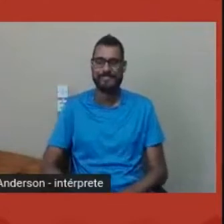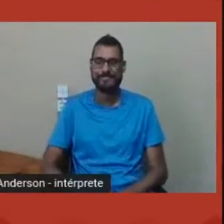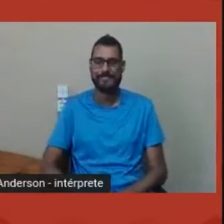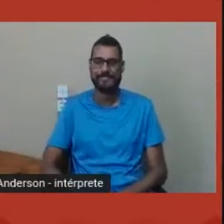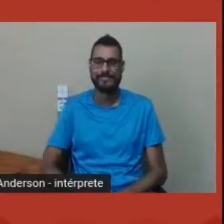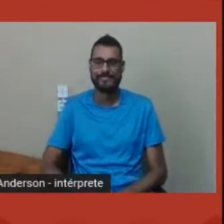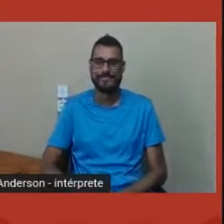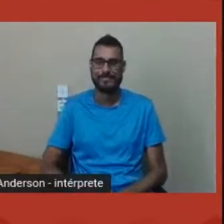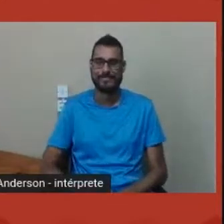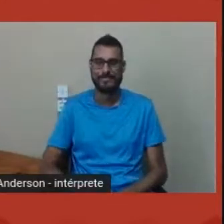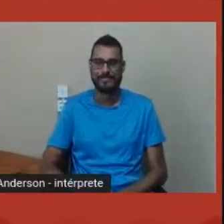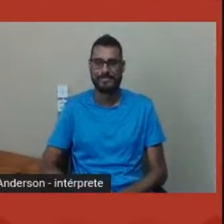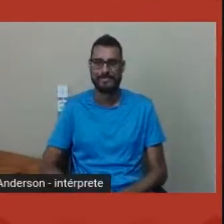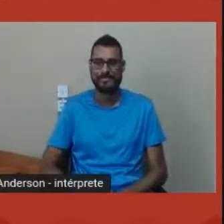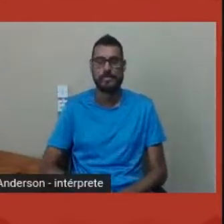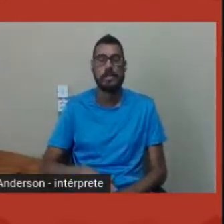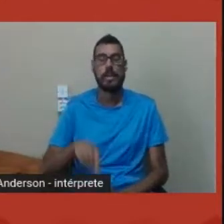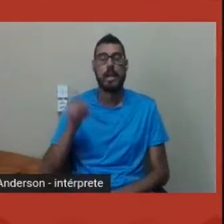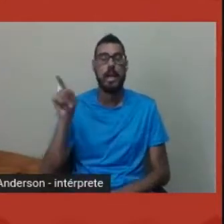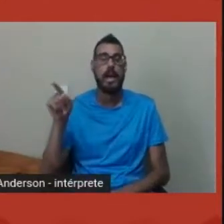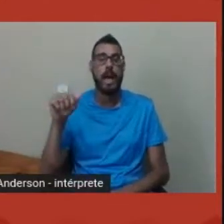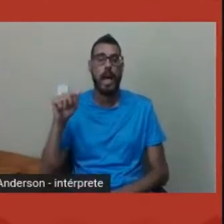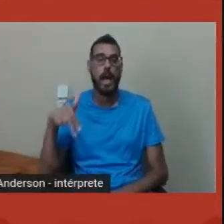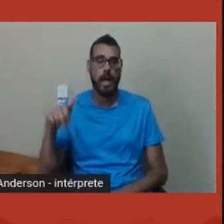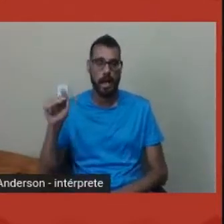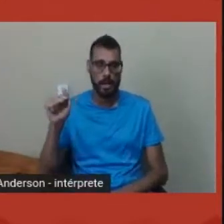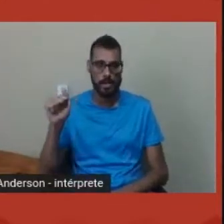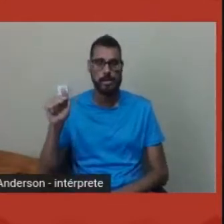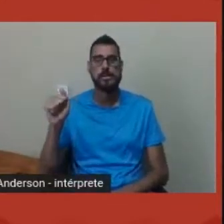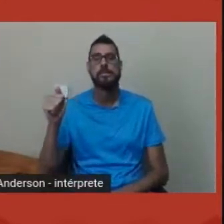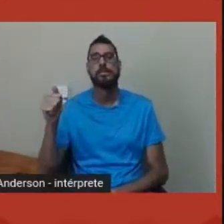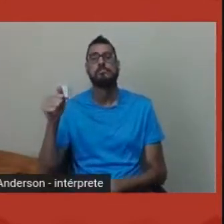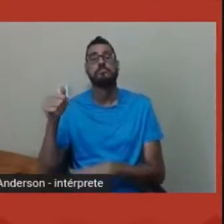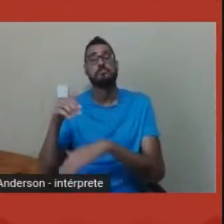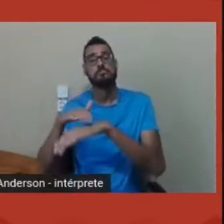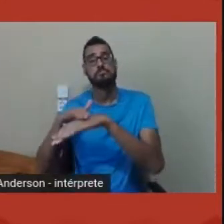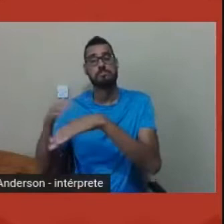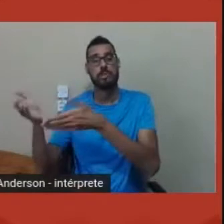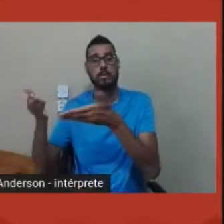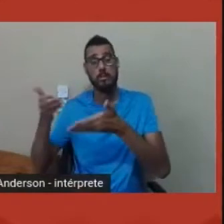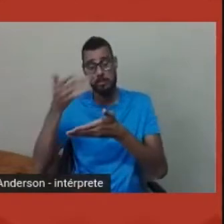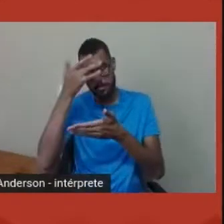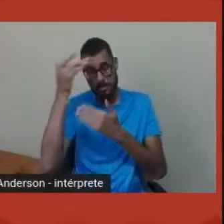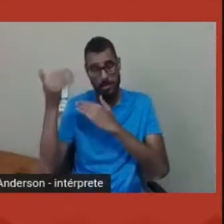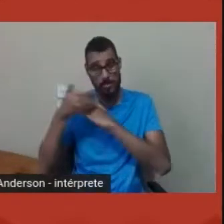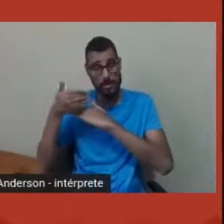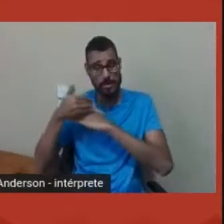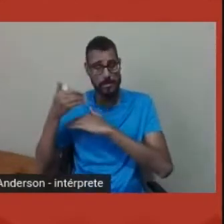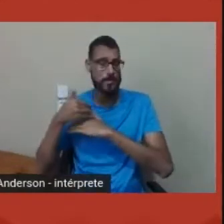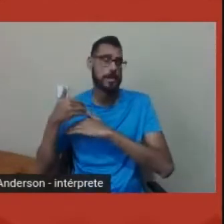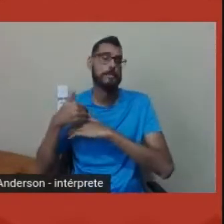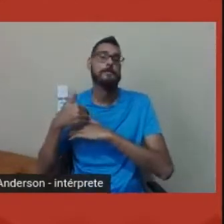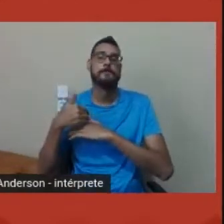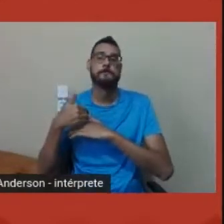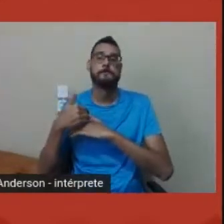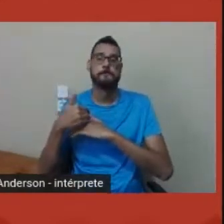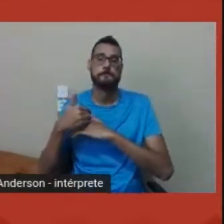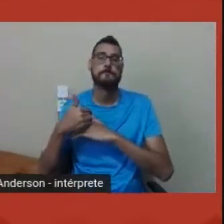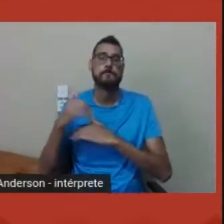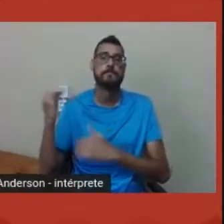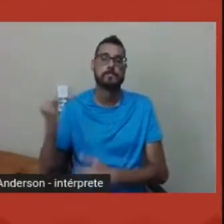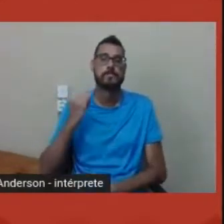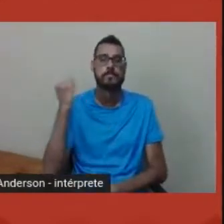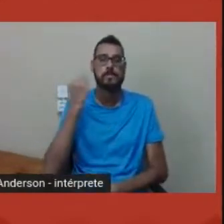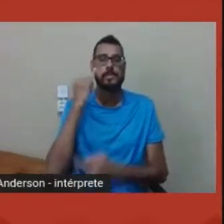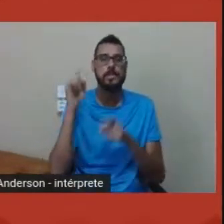Pessoal, a Ana chamou todo mundo para participar, né? E isso é uma coisa super importante enquanto estratégia